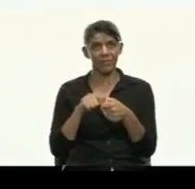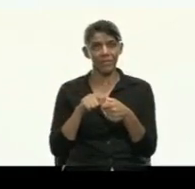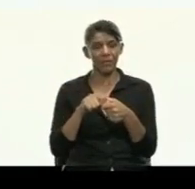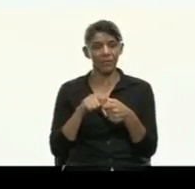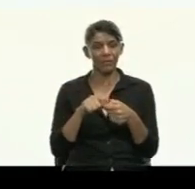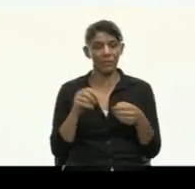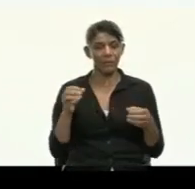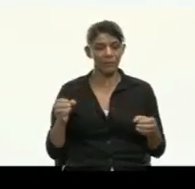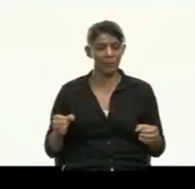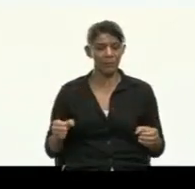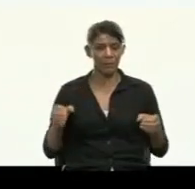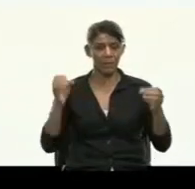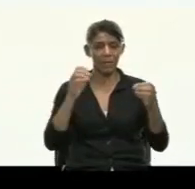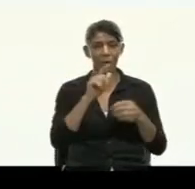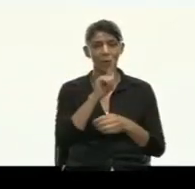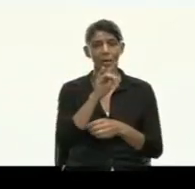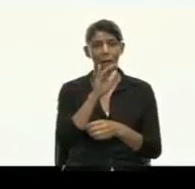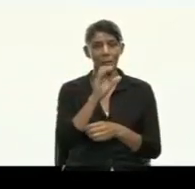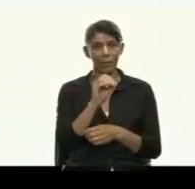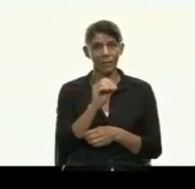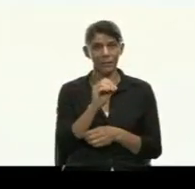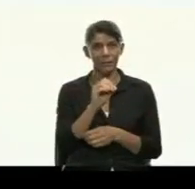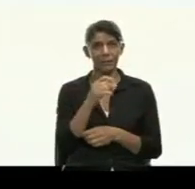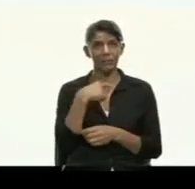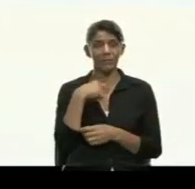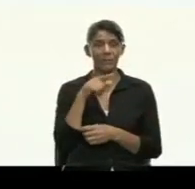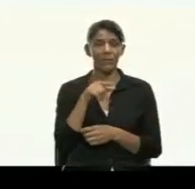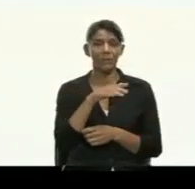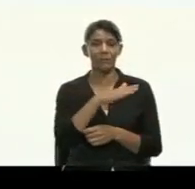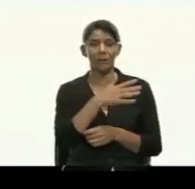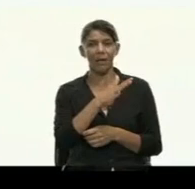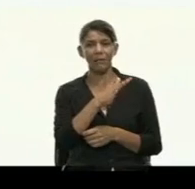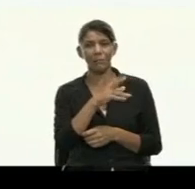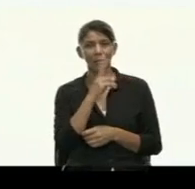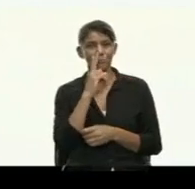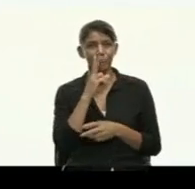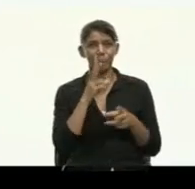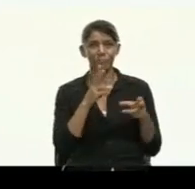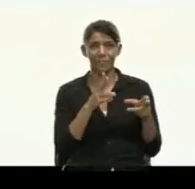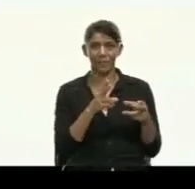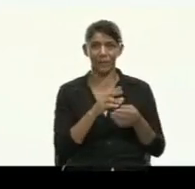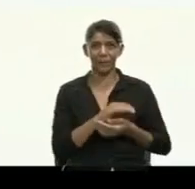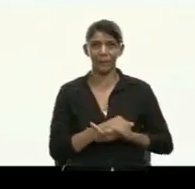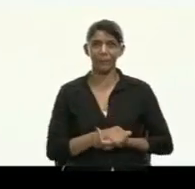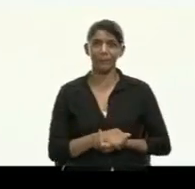pilares, tá? Então, o gabarito de vocês vai ficar algo mais ou menos assim, ó.